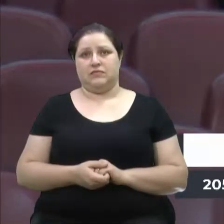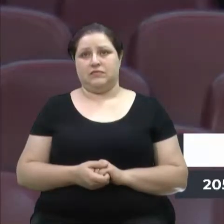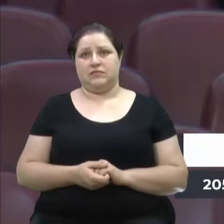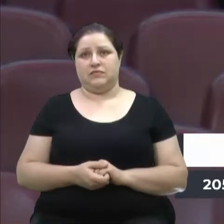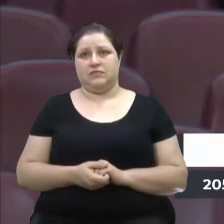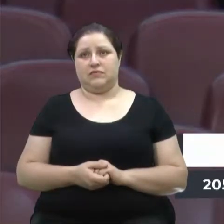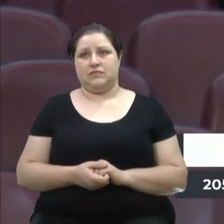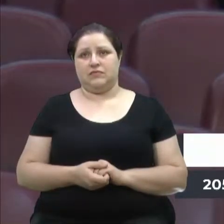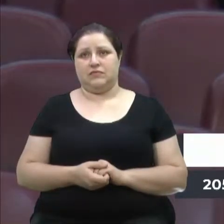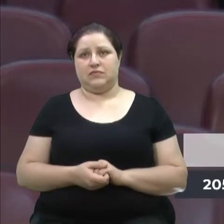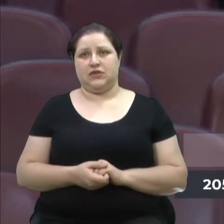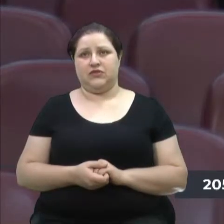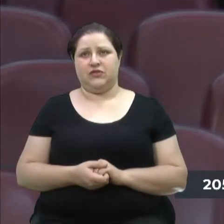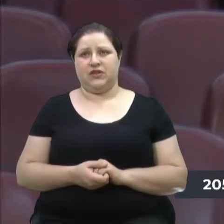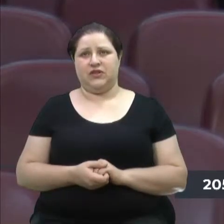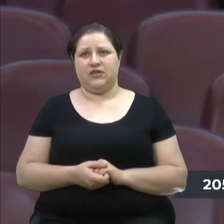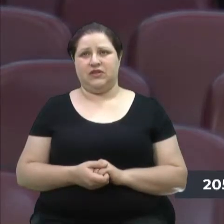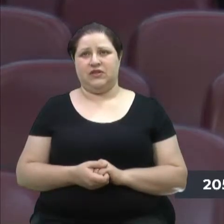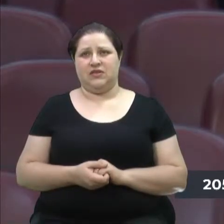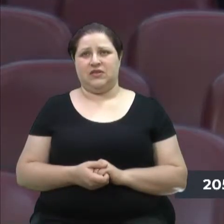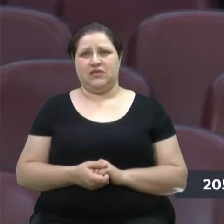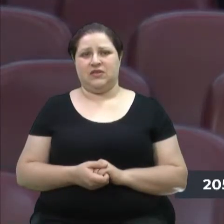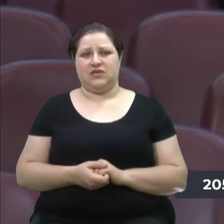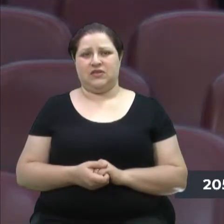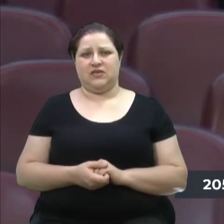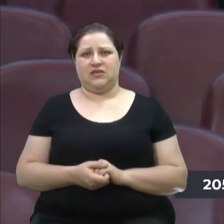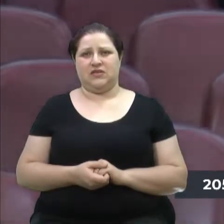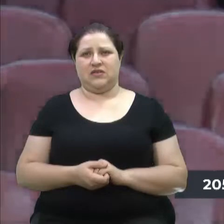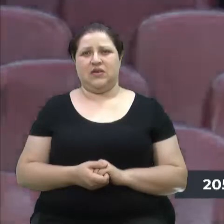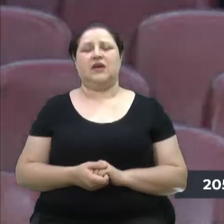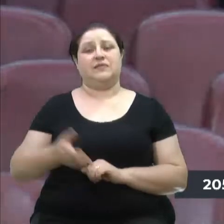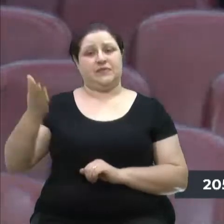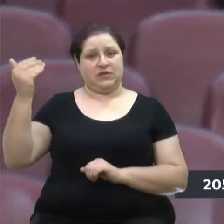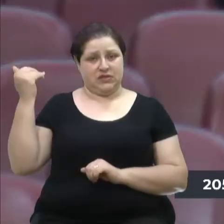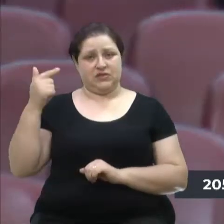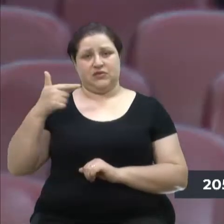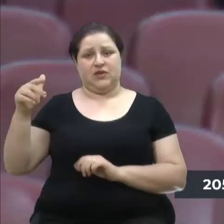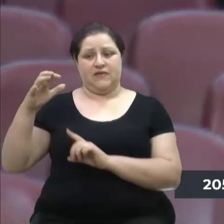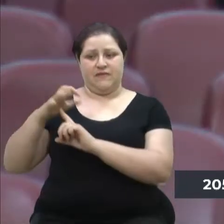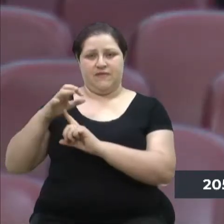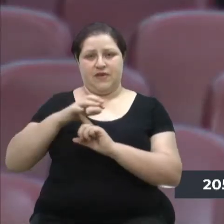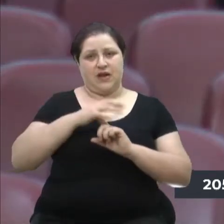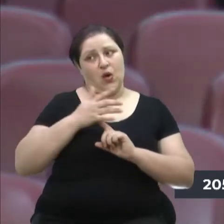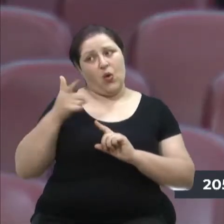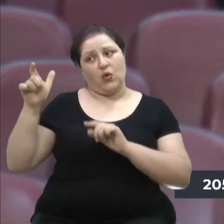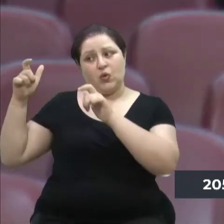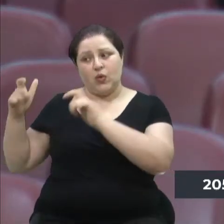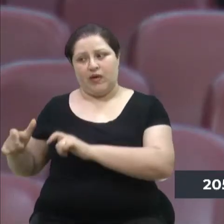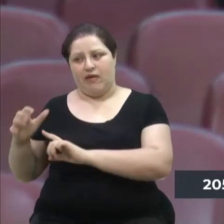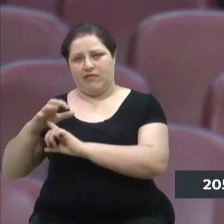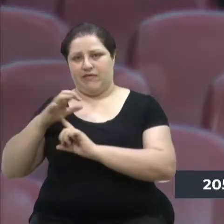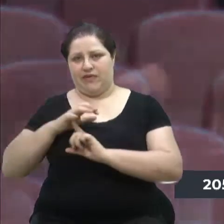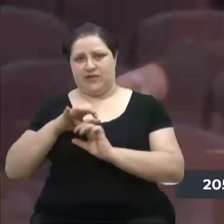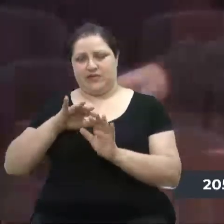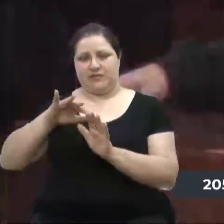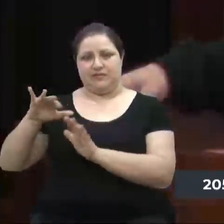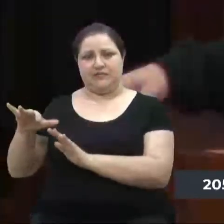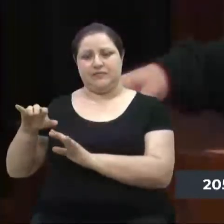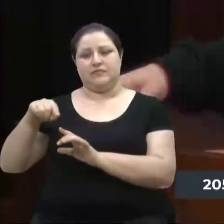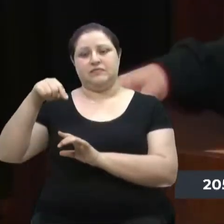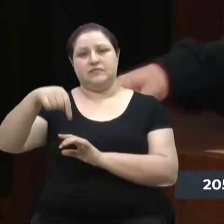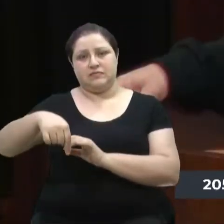vereadora não mas Vereador eu não tinha As feiras era outra história da cidade segunda-feira nós teremos